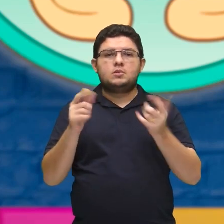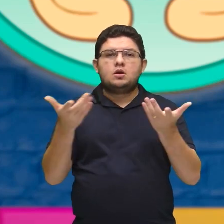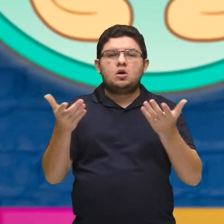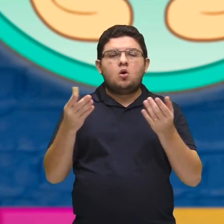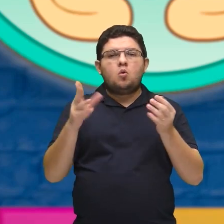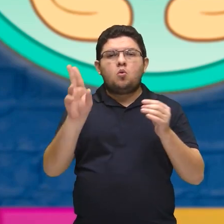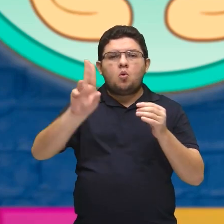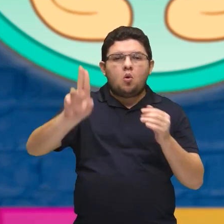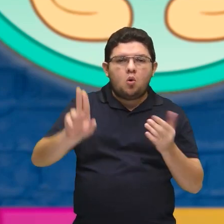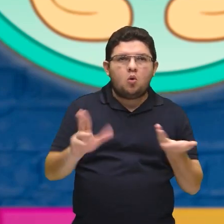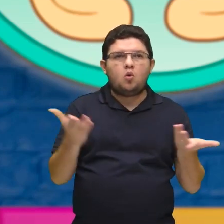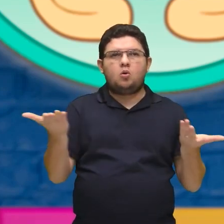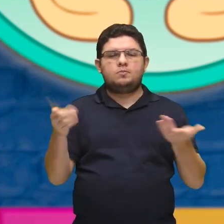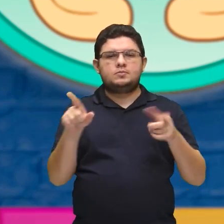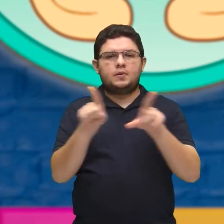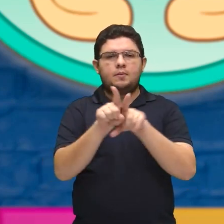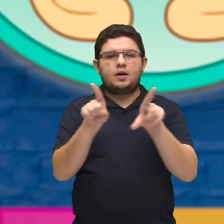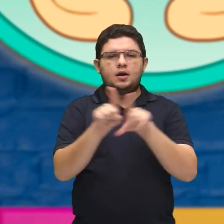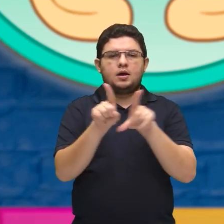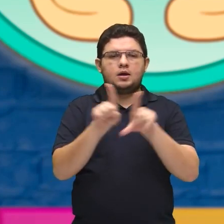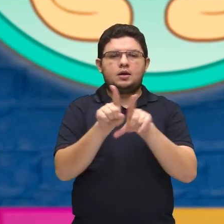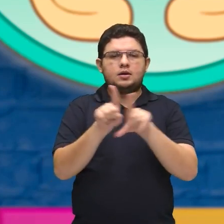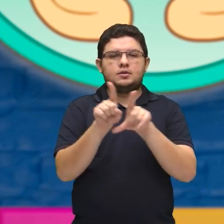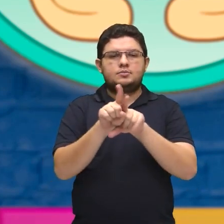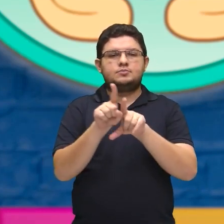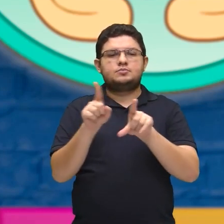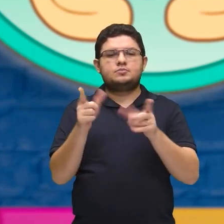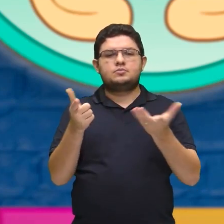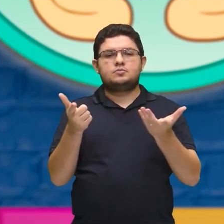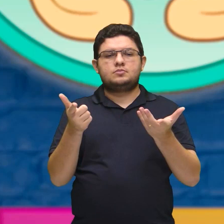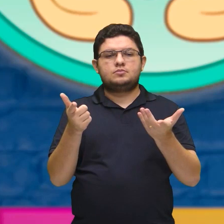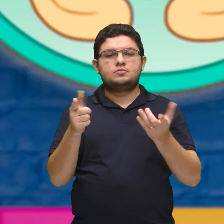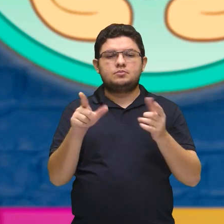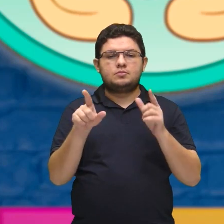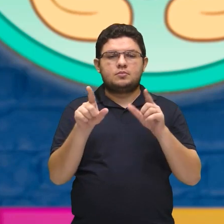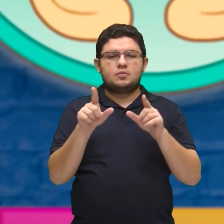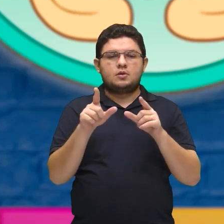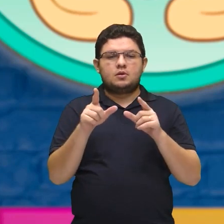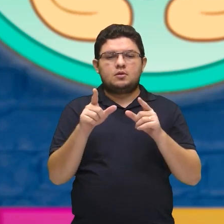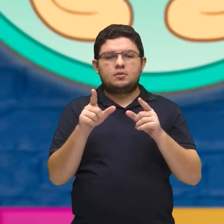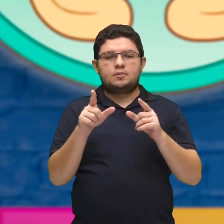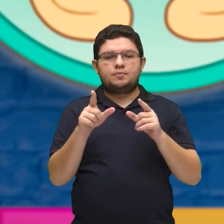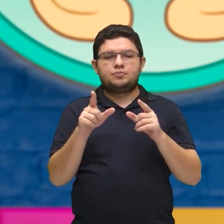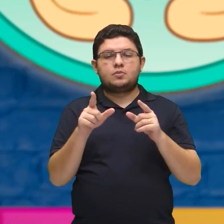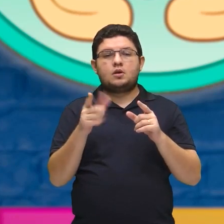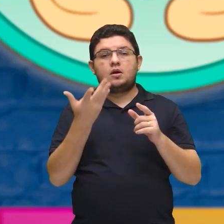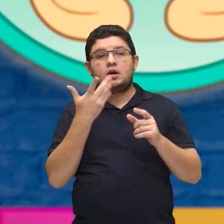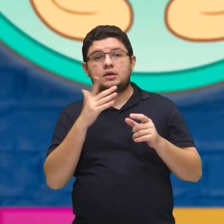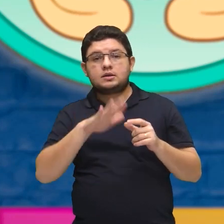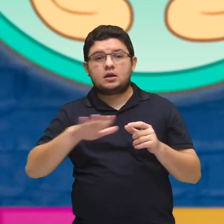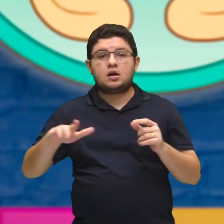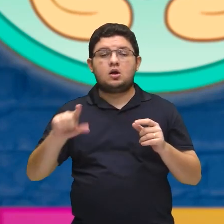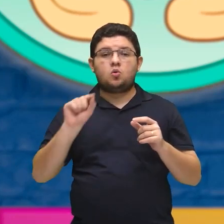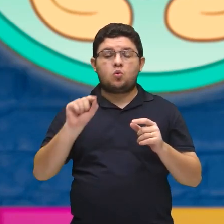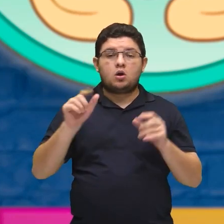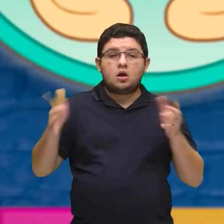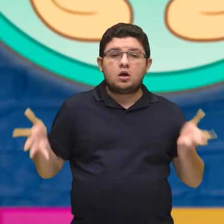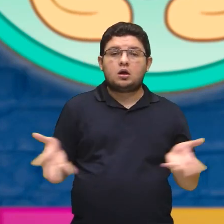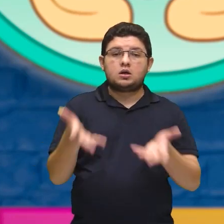crianças, usando esse blog como criação dessas crianças, estimulando